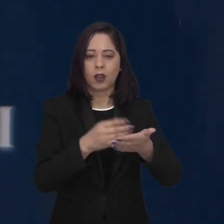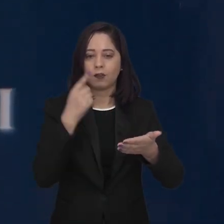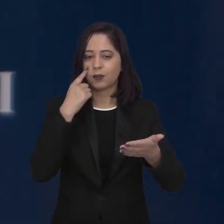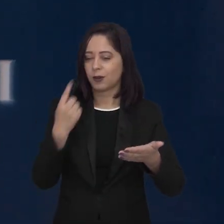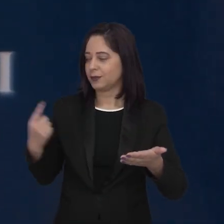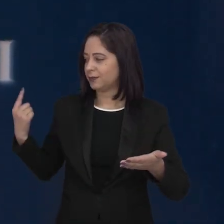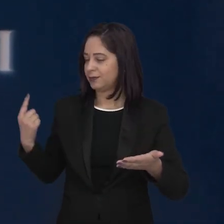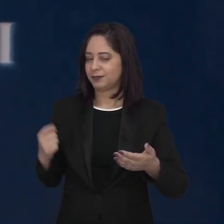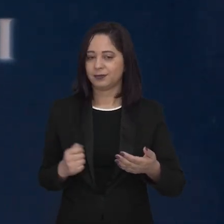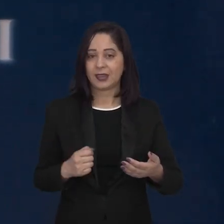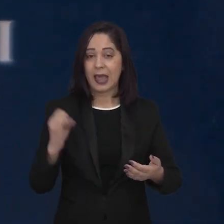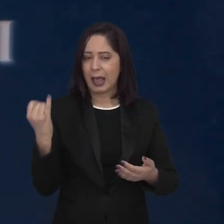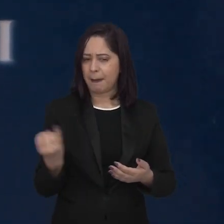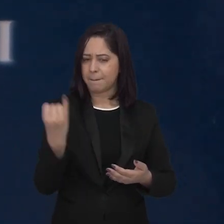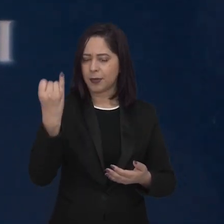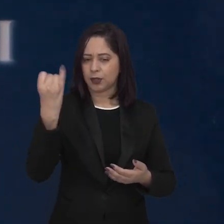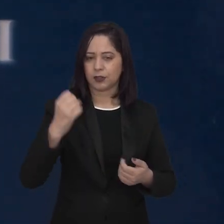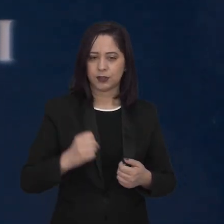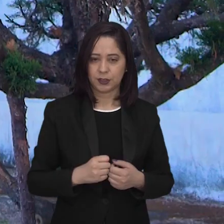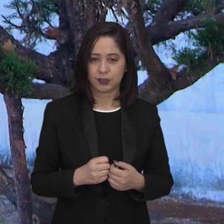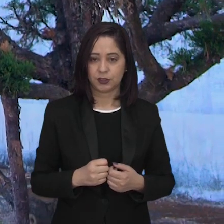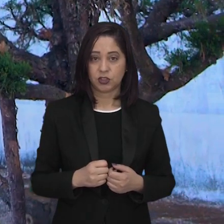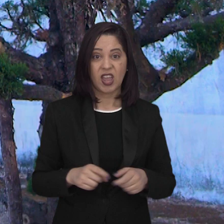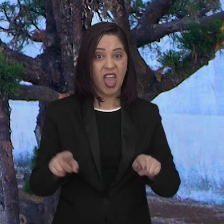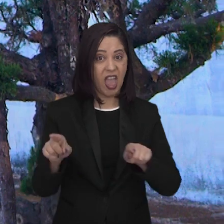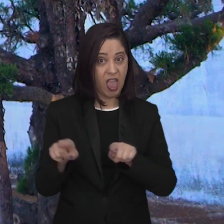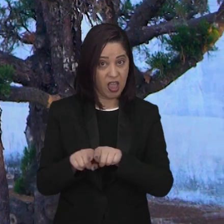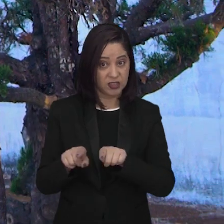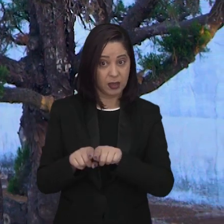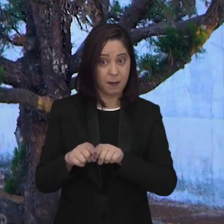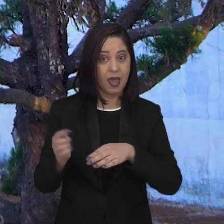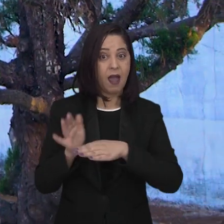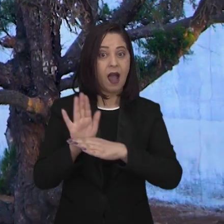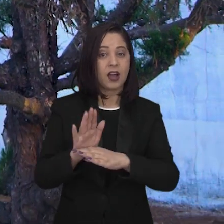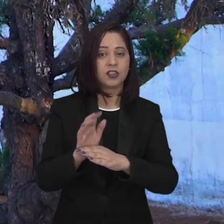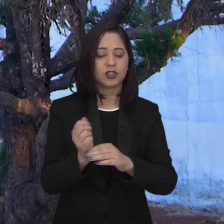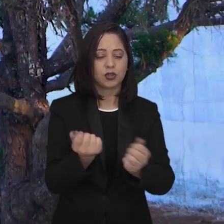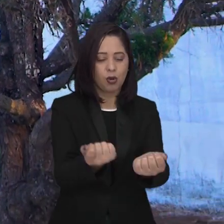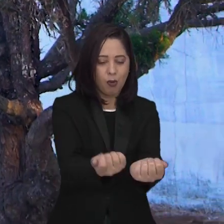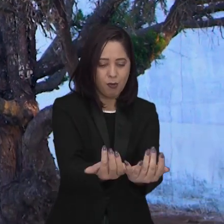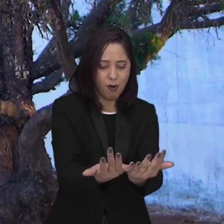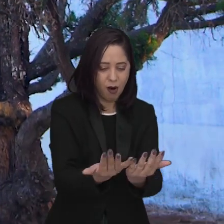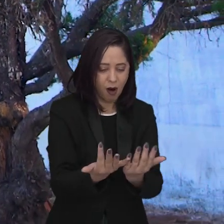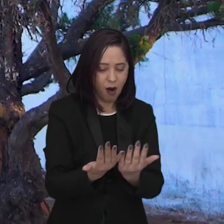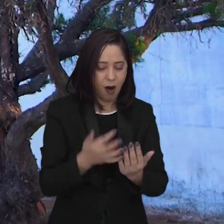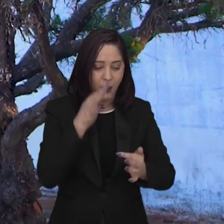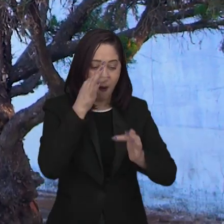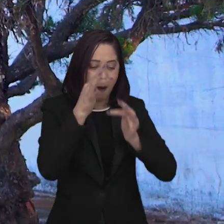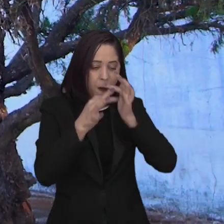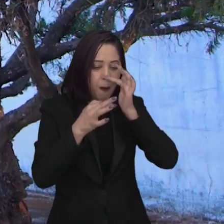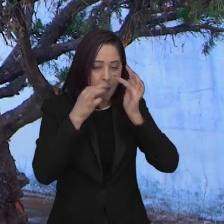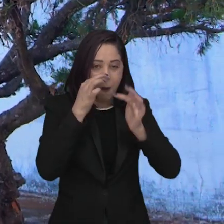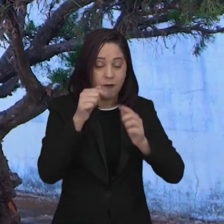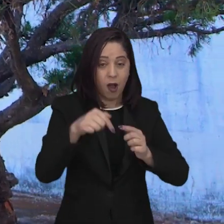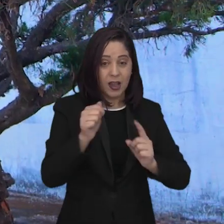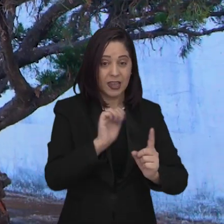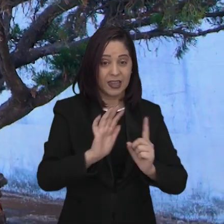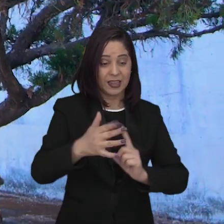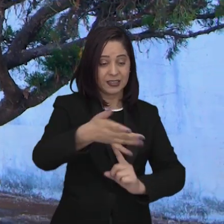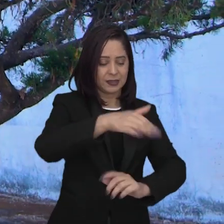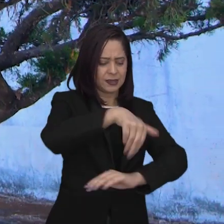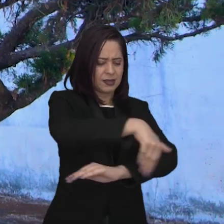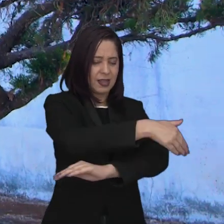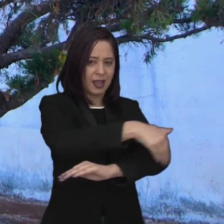da imigração japonesa em São José. Kazuo também ajudou no paisagismo da cidade com a doação de plantas